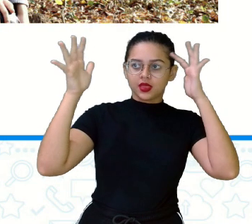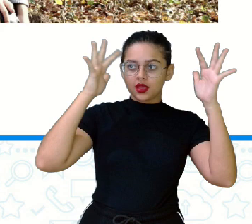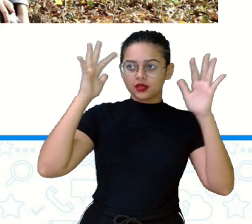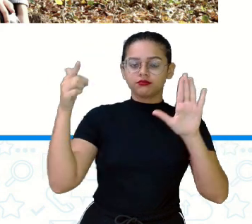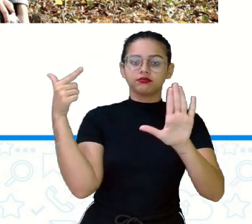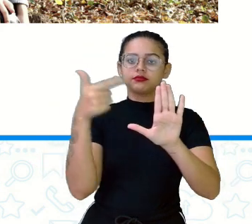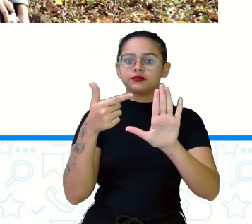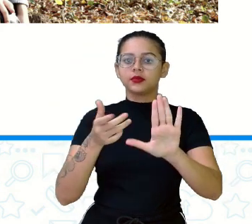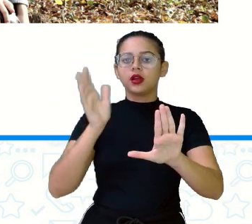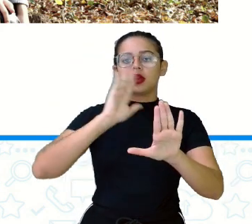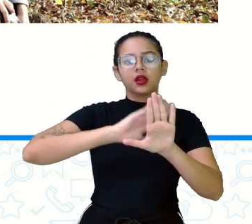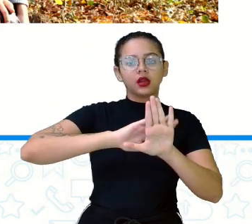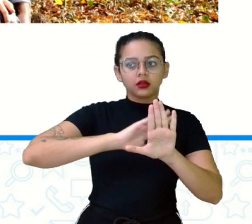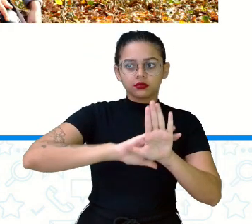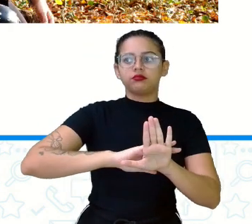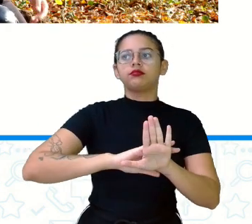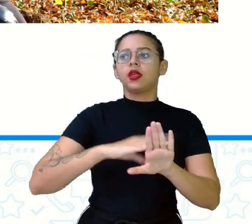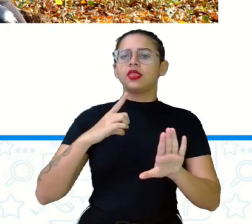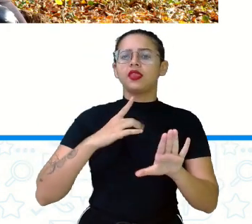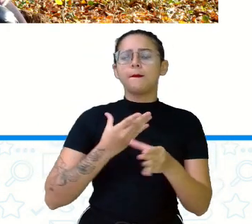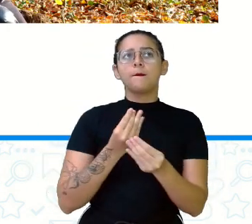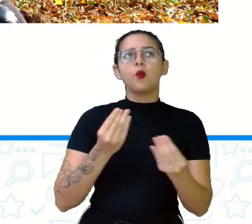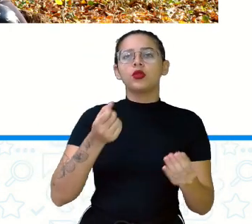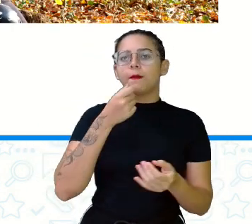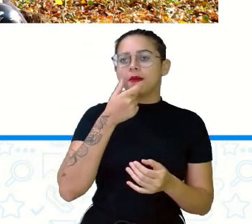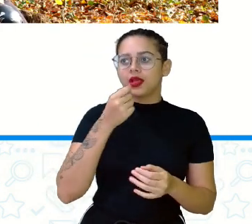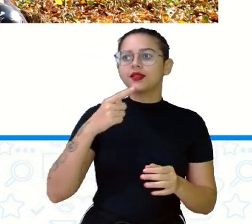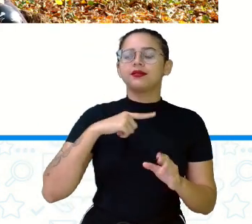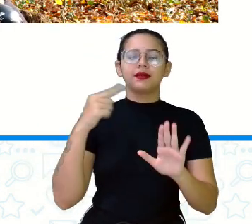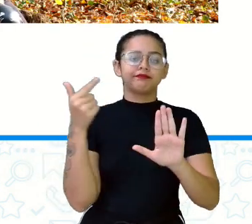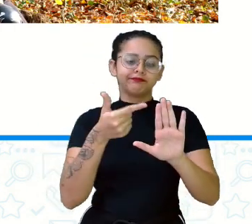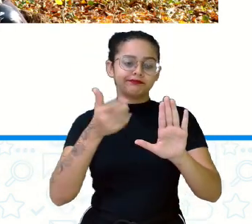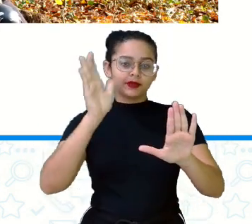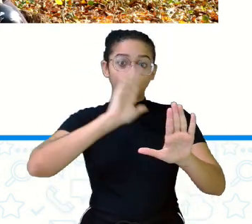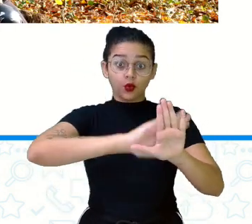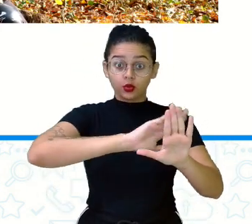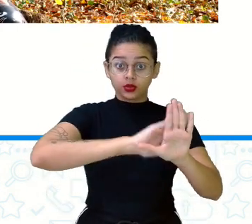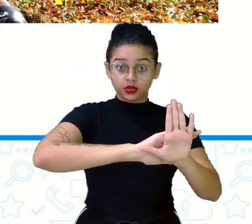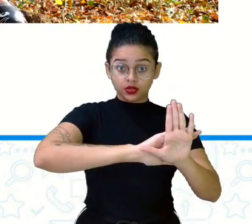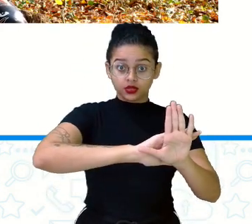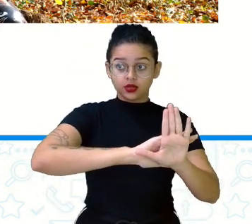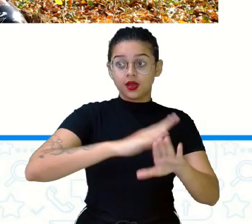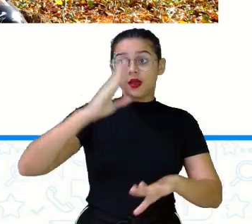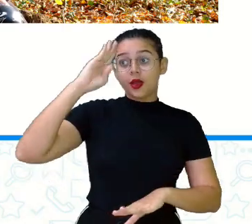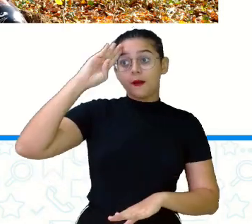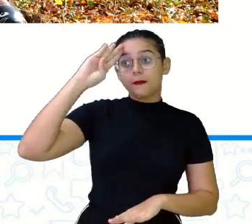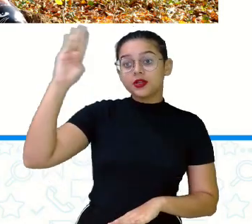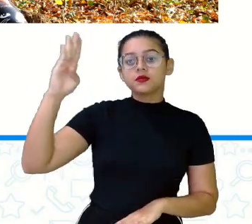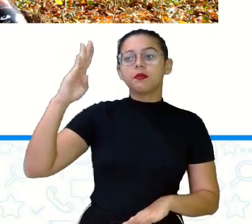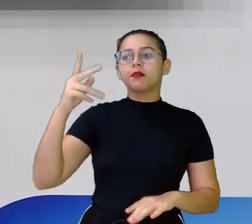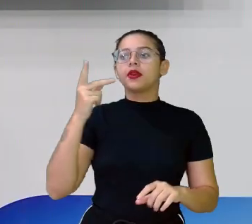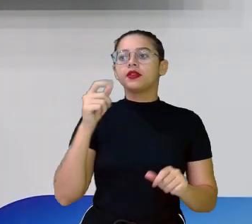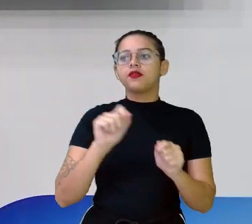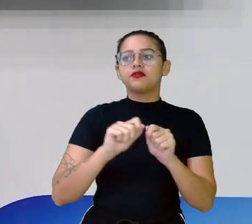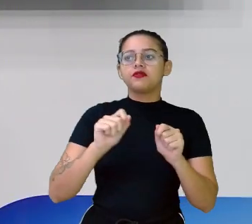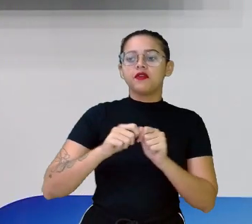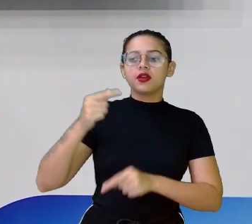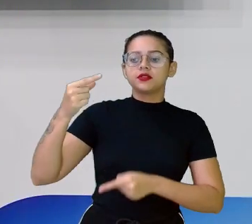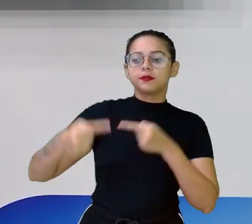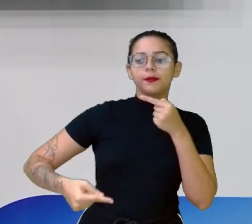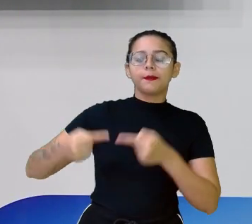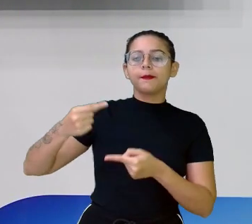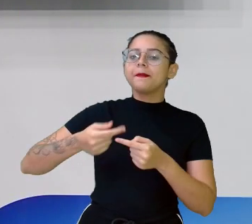sarcasmo e ironia, tá? Tem muita piada que tem ironia, principalmente quando já vai tratando aí que às vezes fazem piada com questões